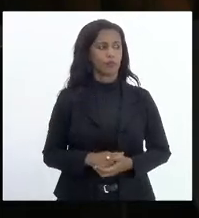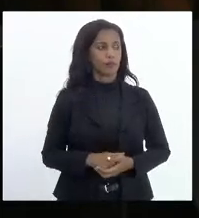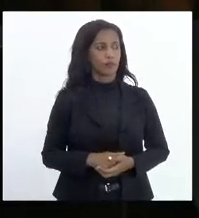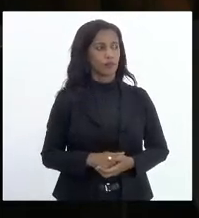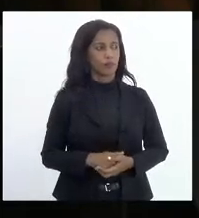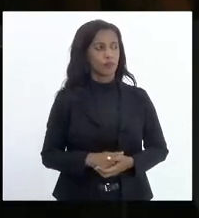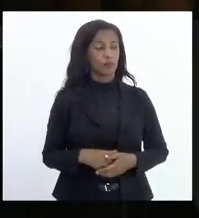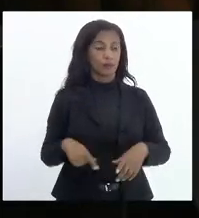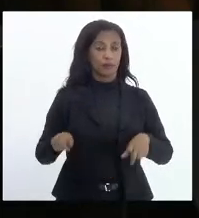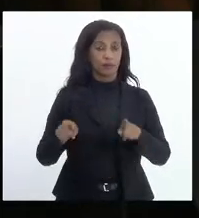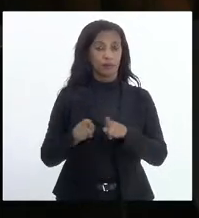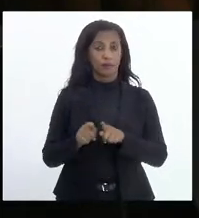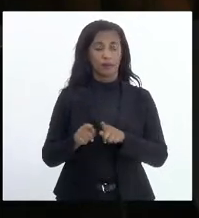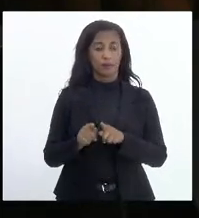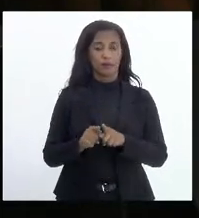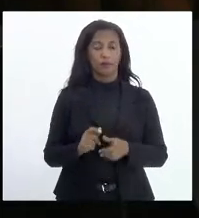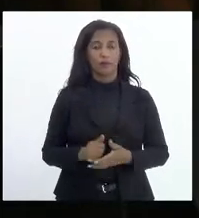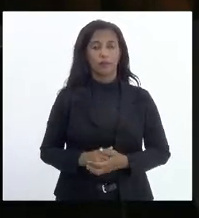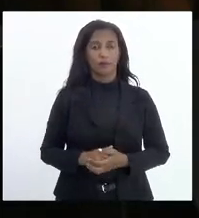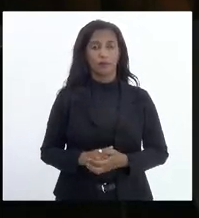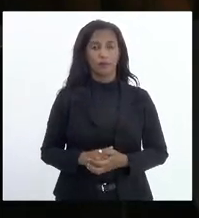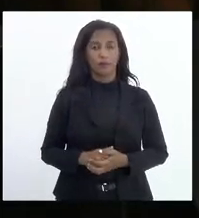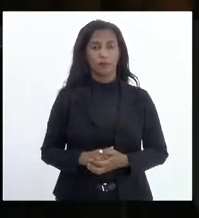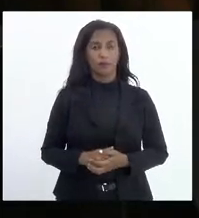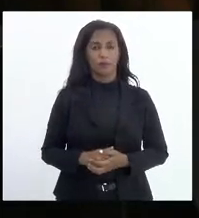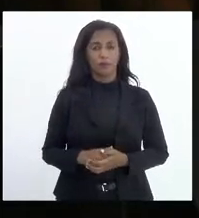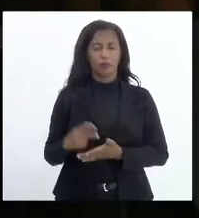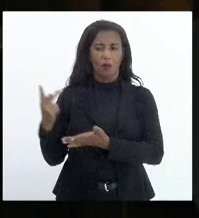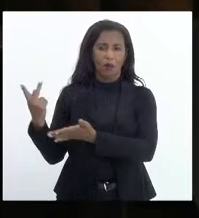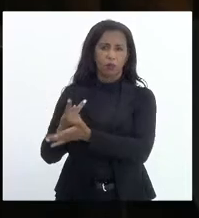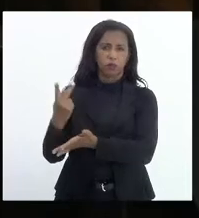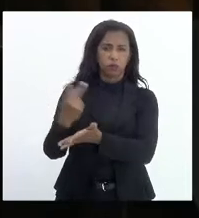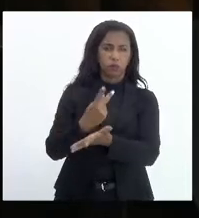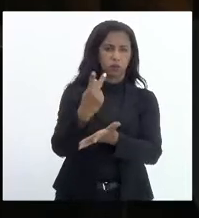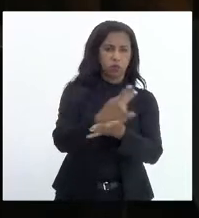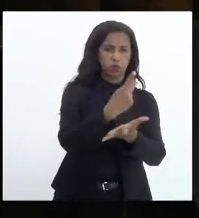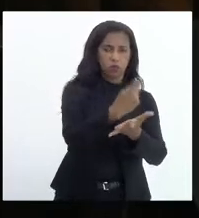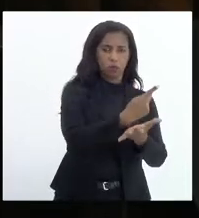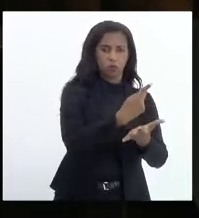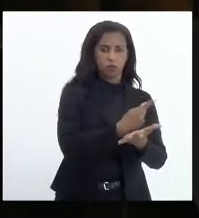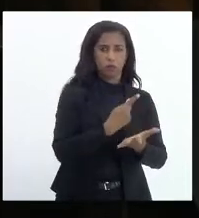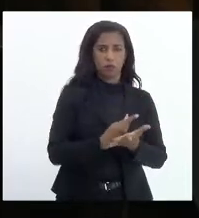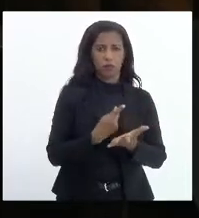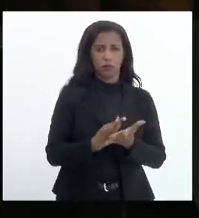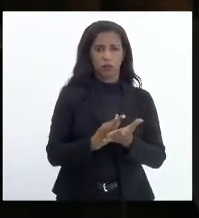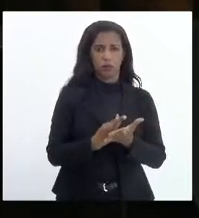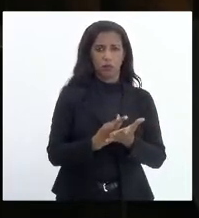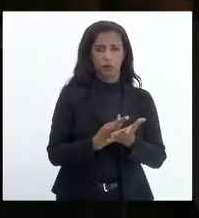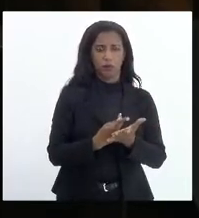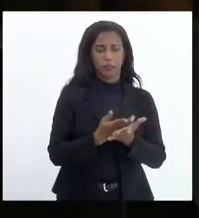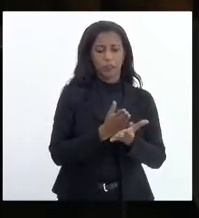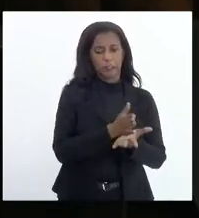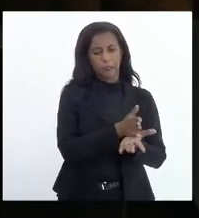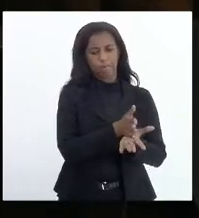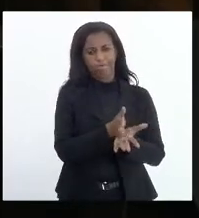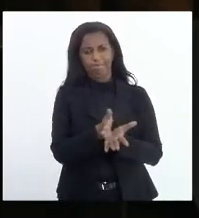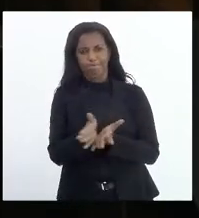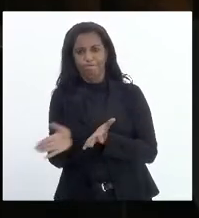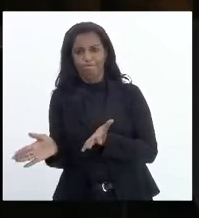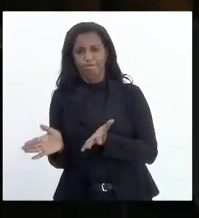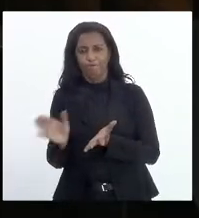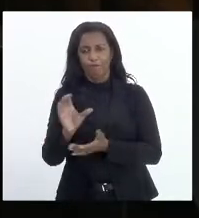e considerando e os recorrentes casos de Desvio de Conduta